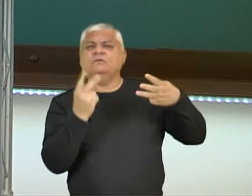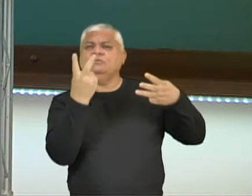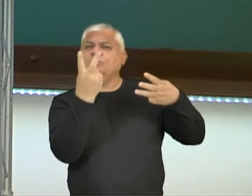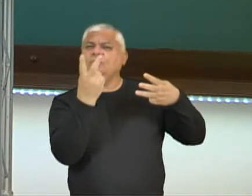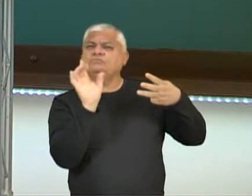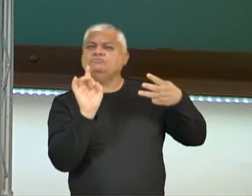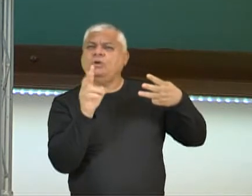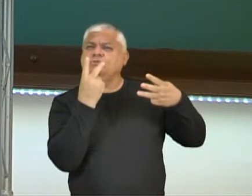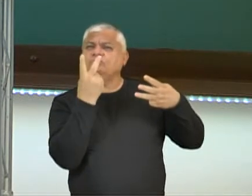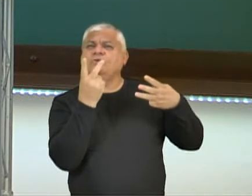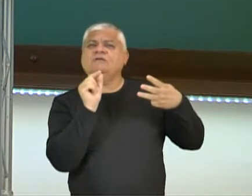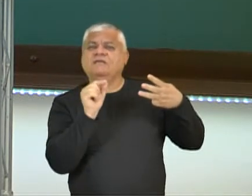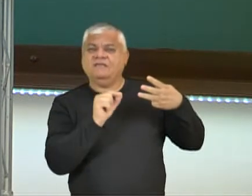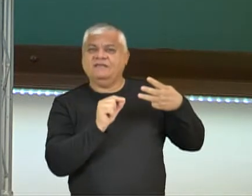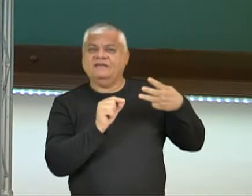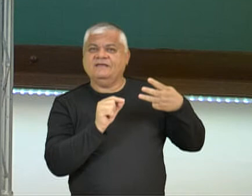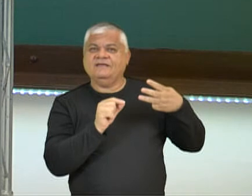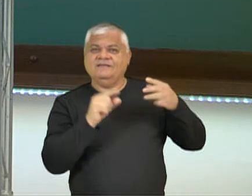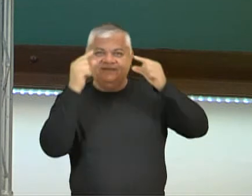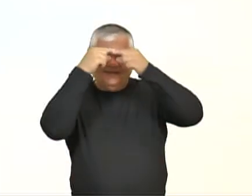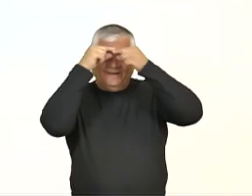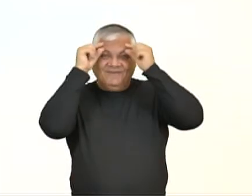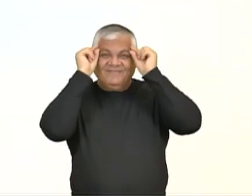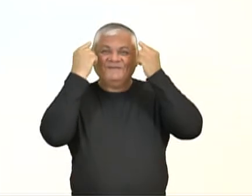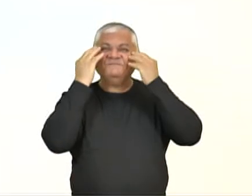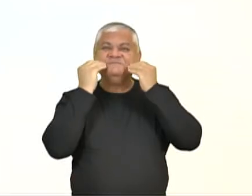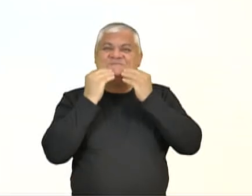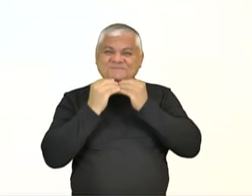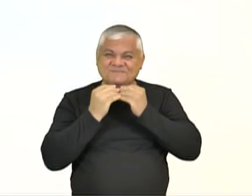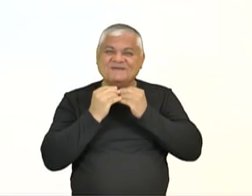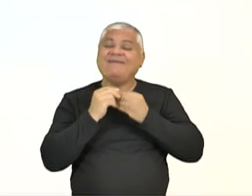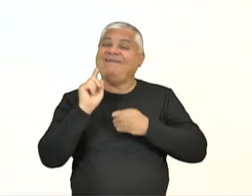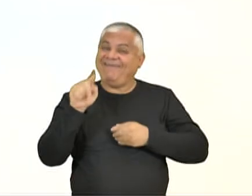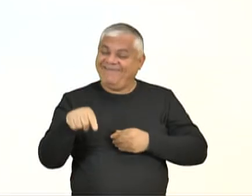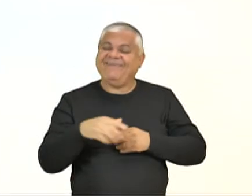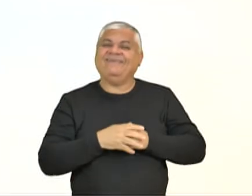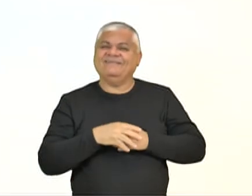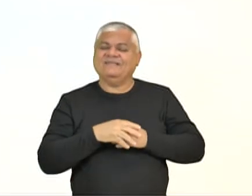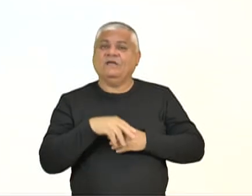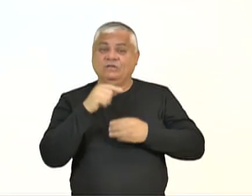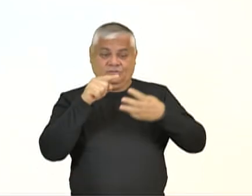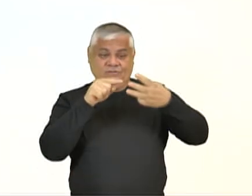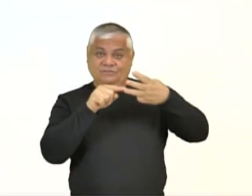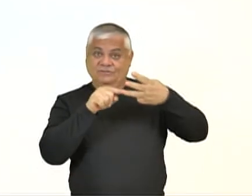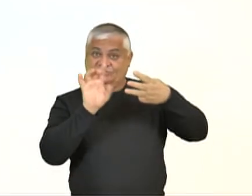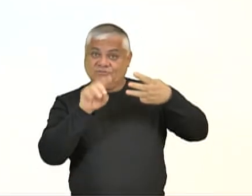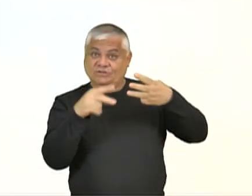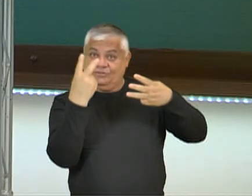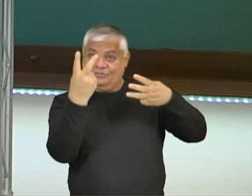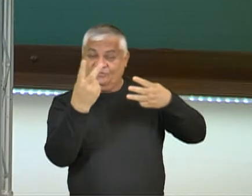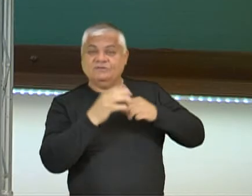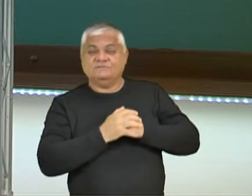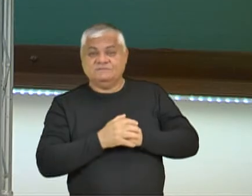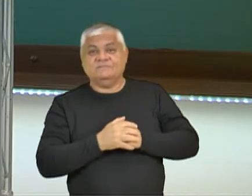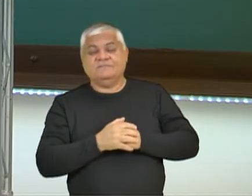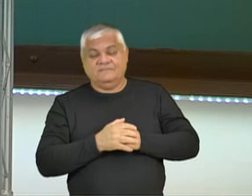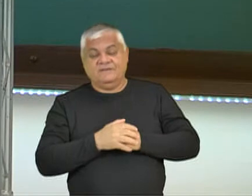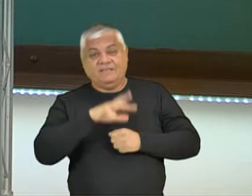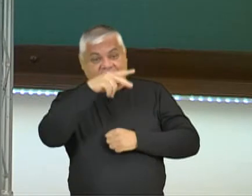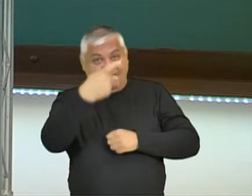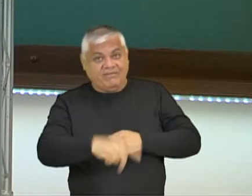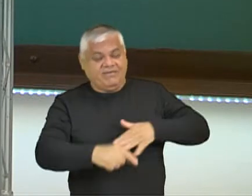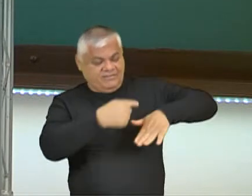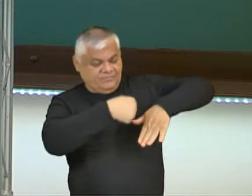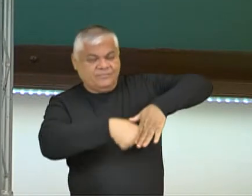vezes apenas, mas aparece o Leonardo da Vinci. Então, embora apareça só 2 vezes, ele